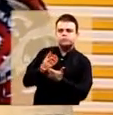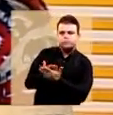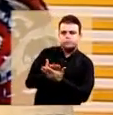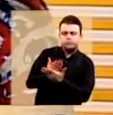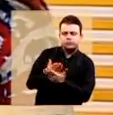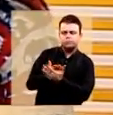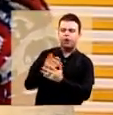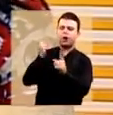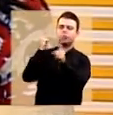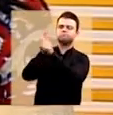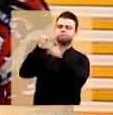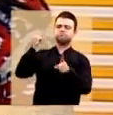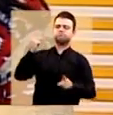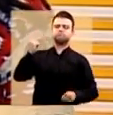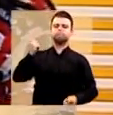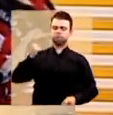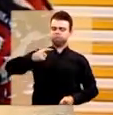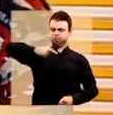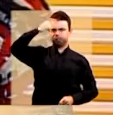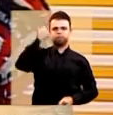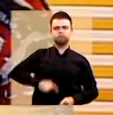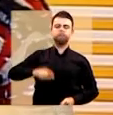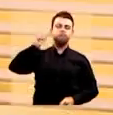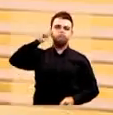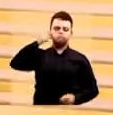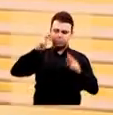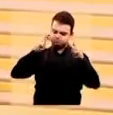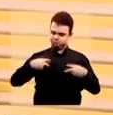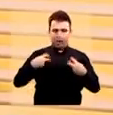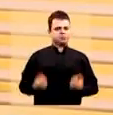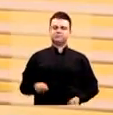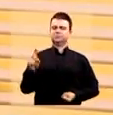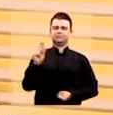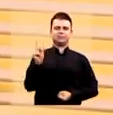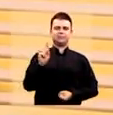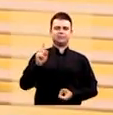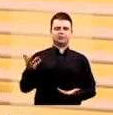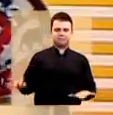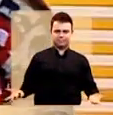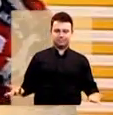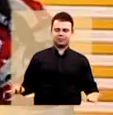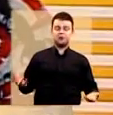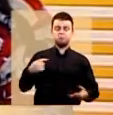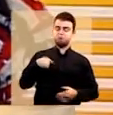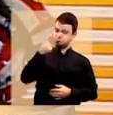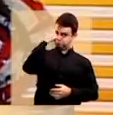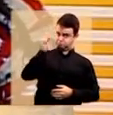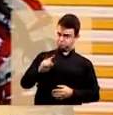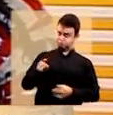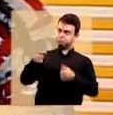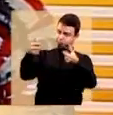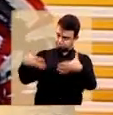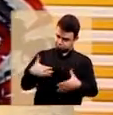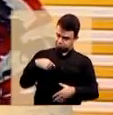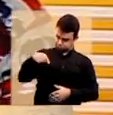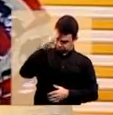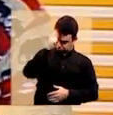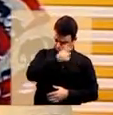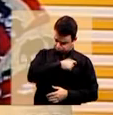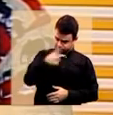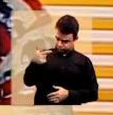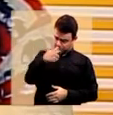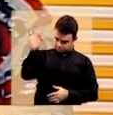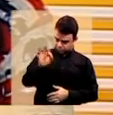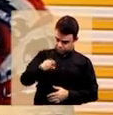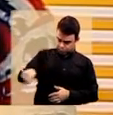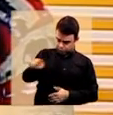eu descubro essa diversidade que a gente mesmo é, mas que se auto não se reconhece. com um dado agora aqui, que eu não sabia, né? Mas 22% da